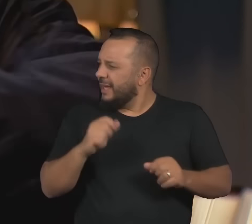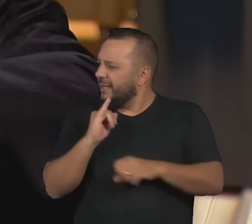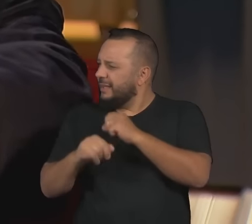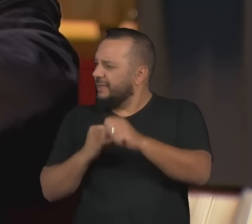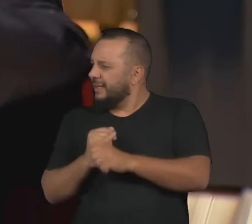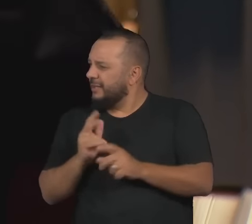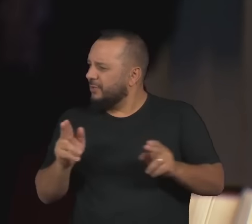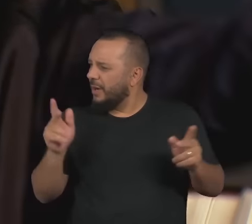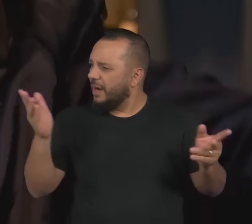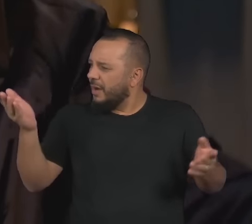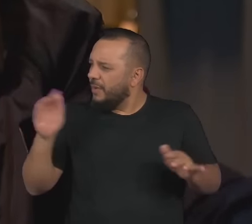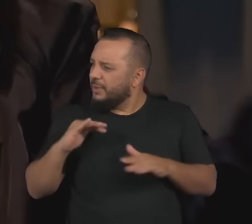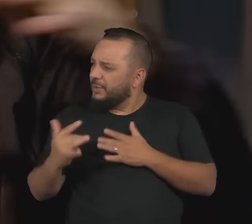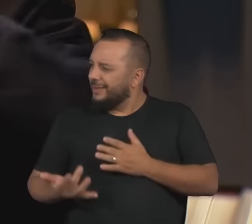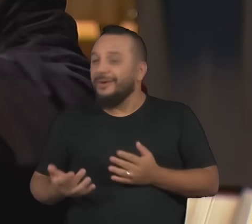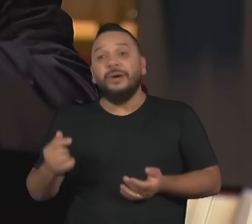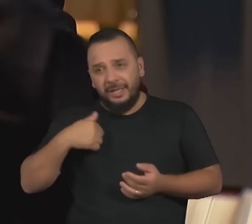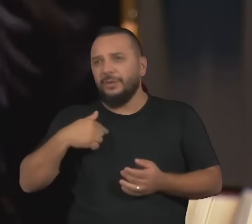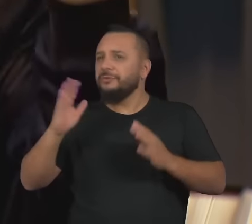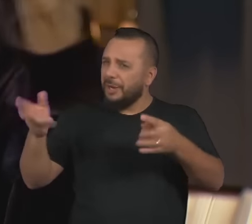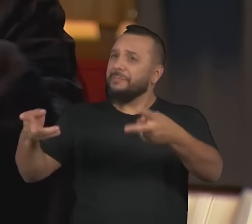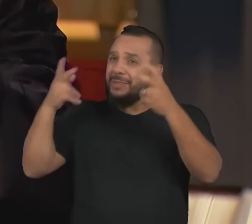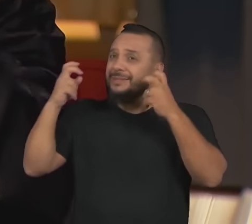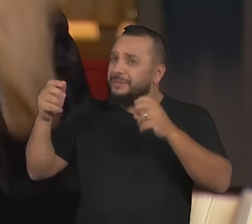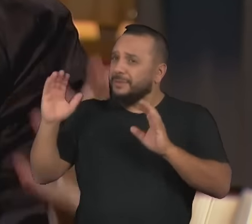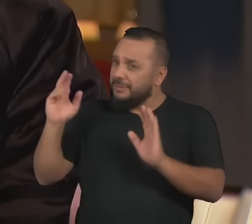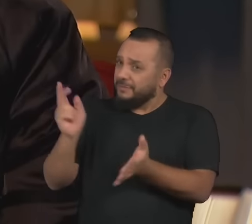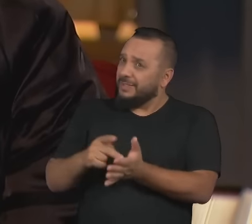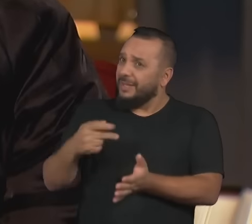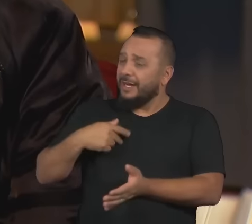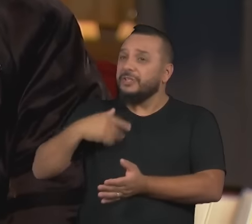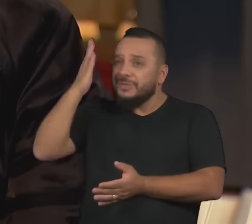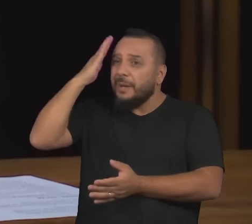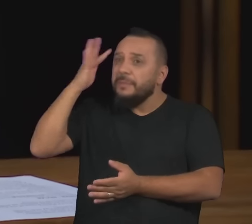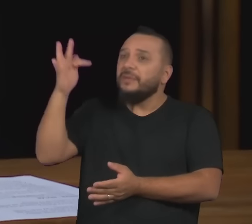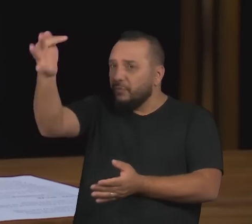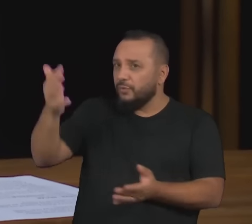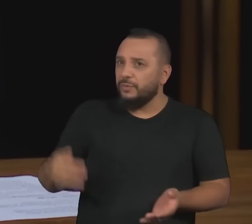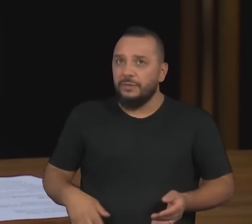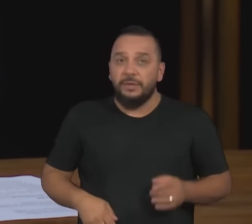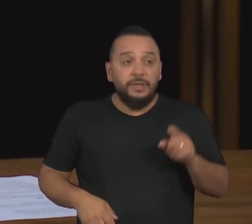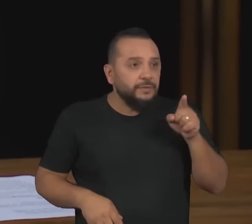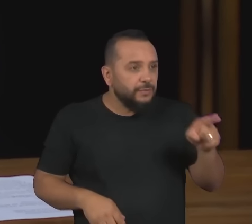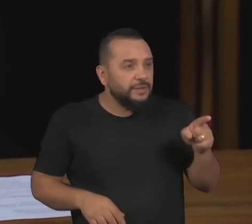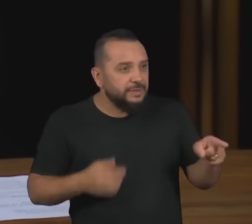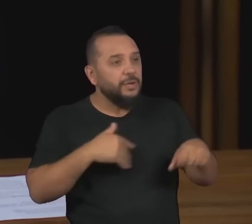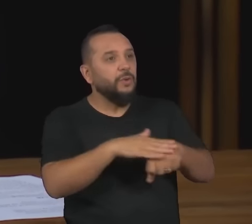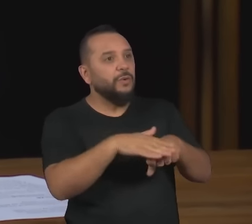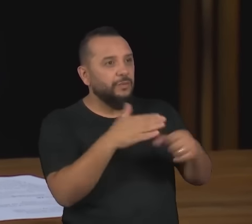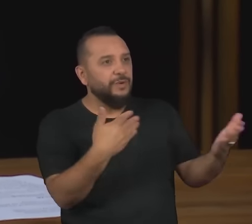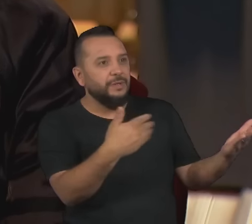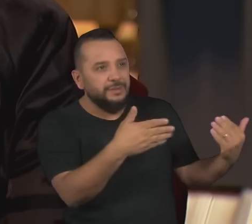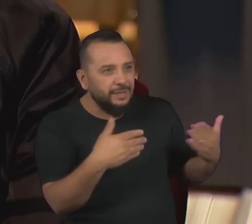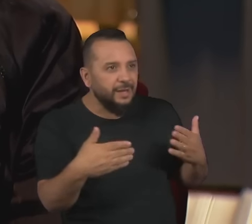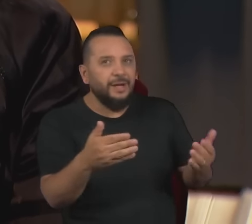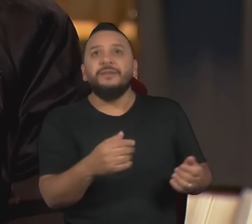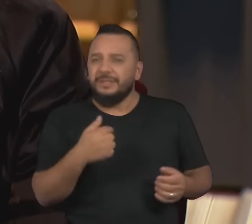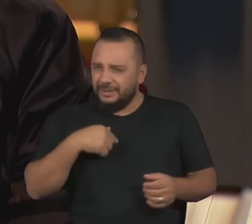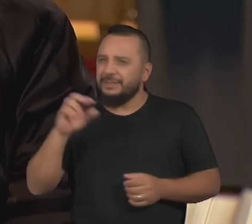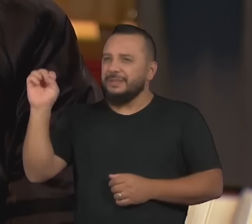tem uma consequência, tem uma dimensão futura. Eu previ tudo isso. E você ficava lá conversando conversava, com a galera? Me transformava